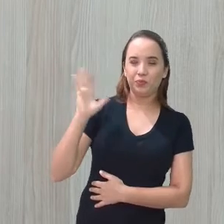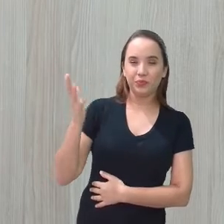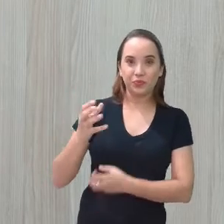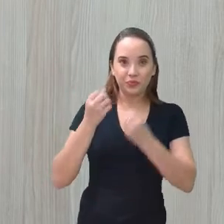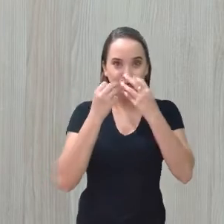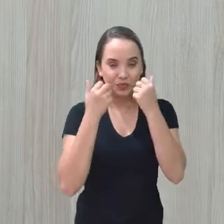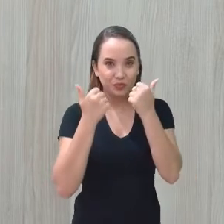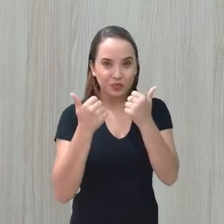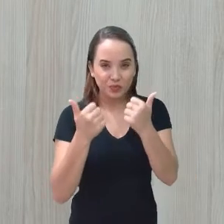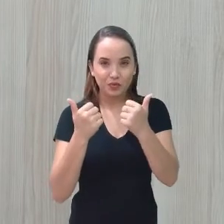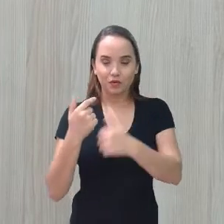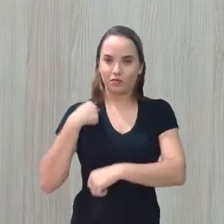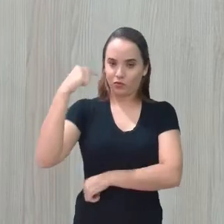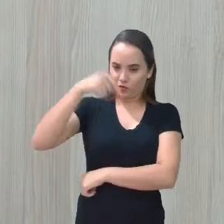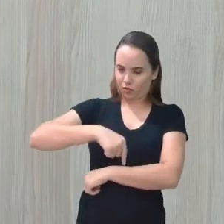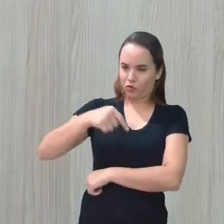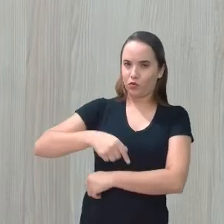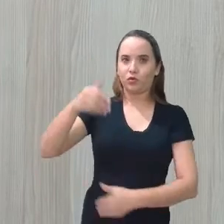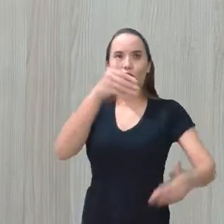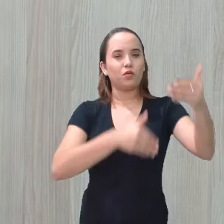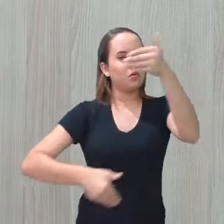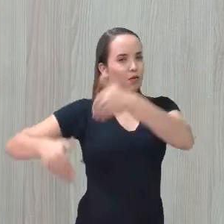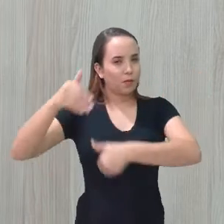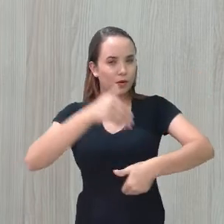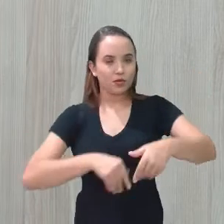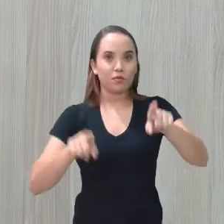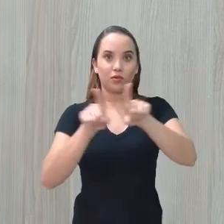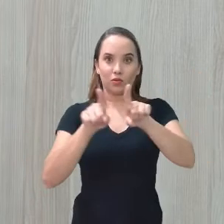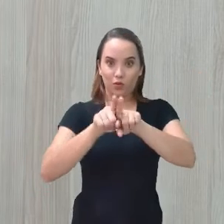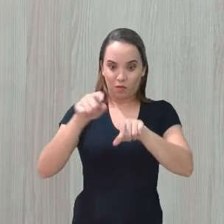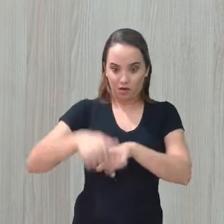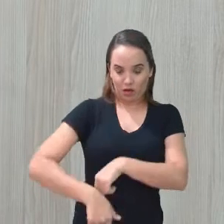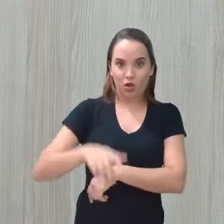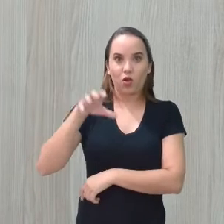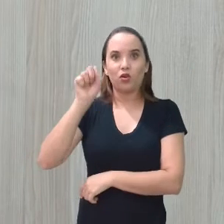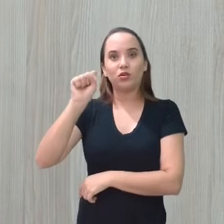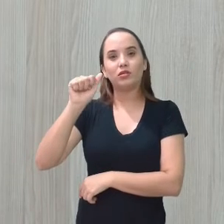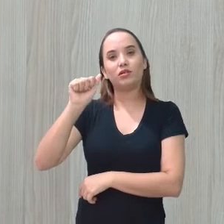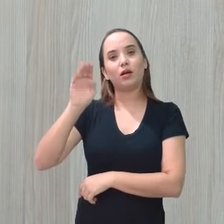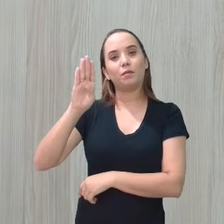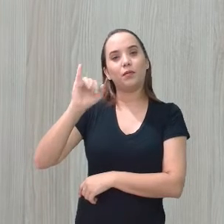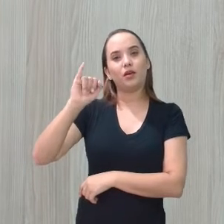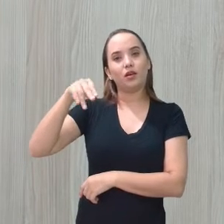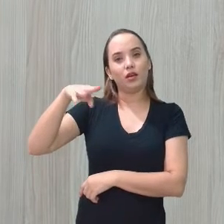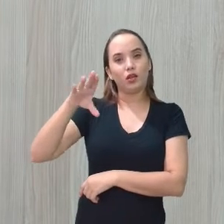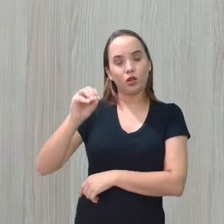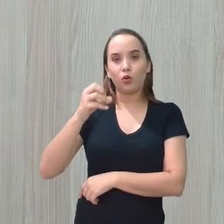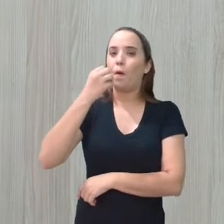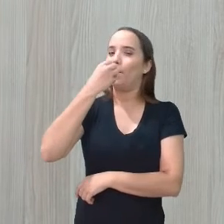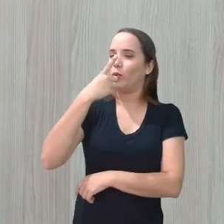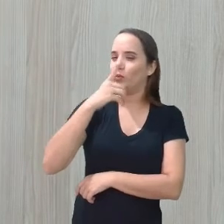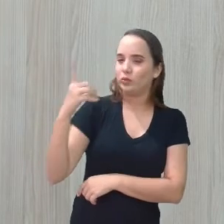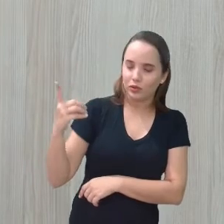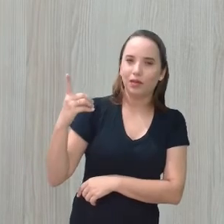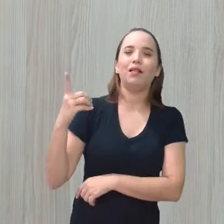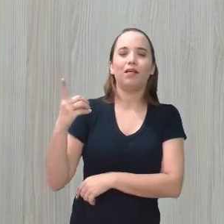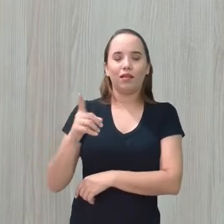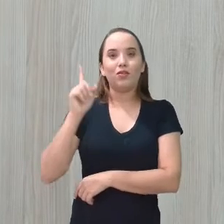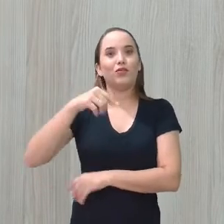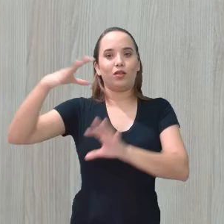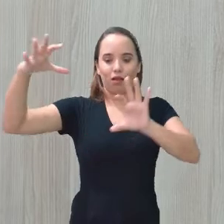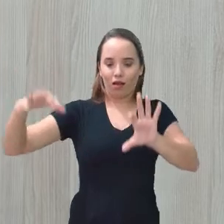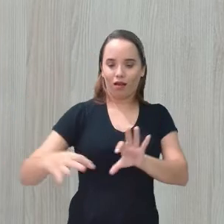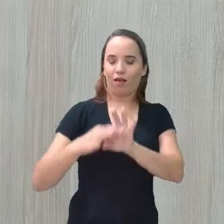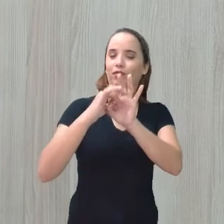com vocês? Nós já estamos aqui com a participação de Sabino, professora, já está dando um bom dia, já está aí ligadinho na